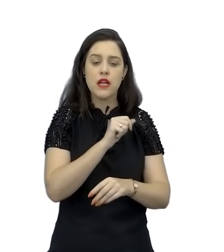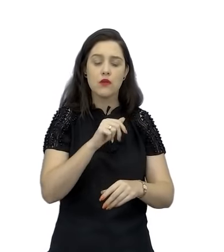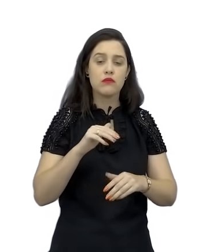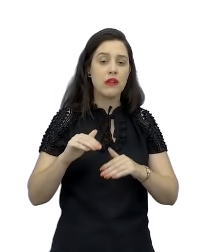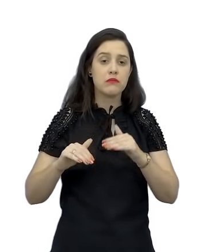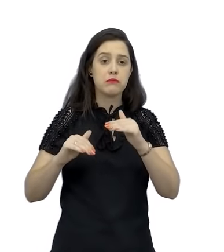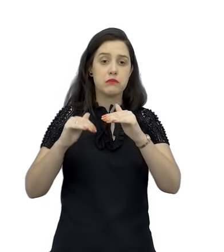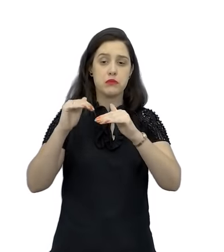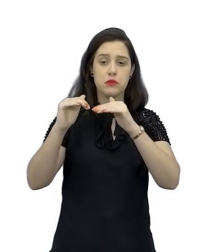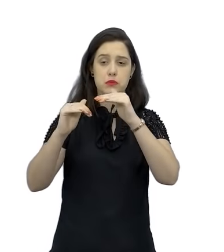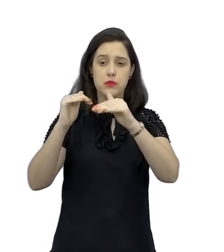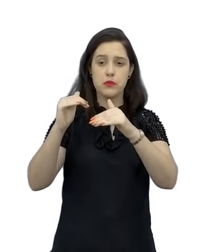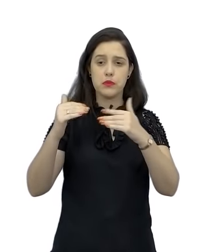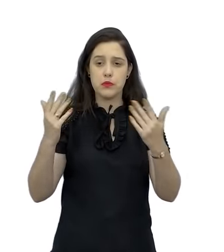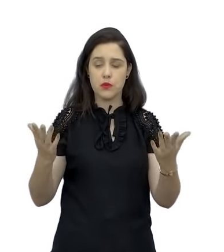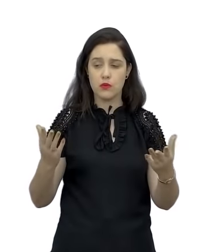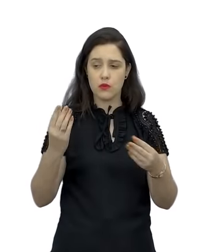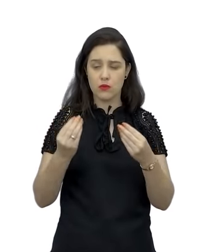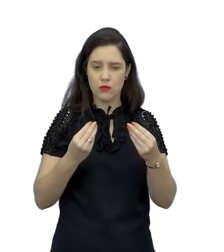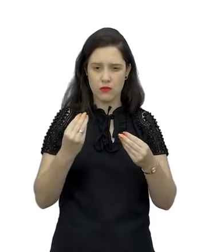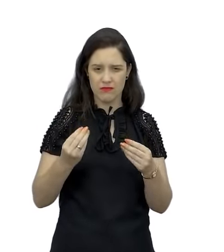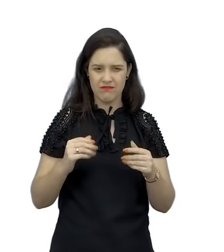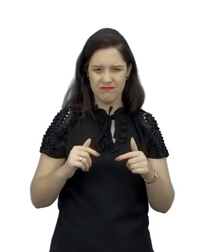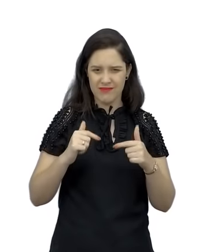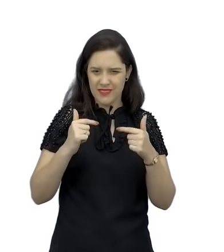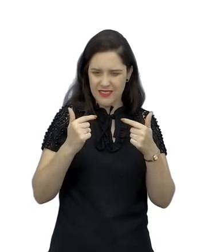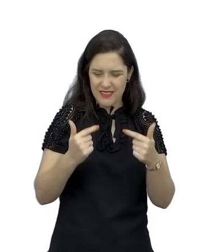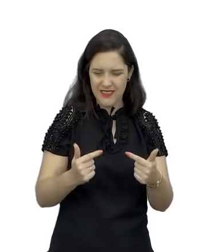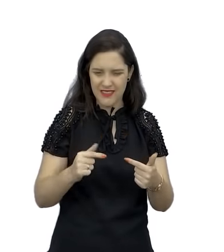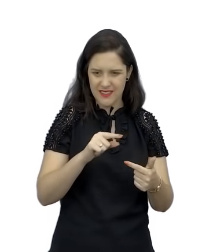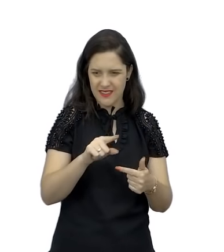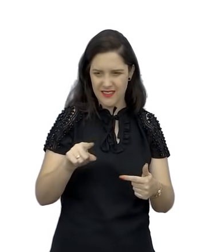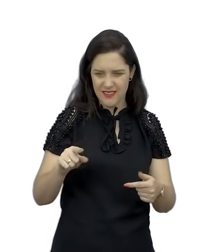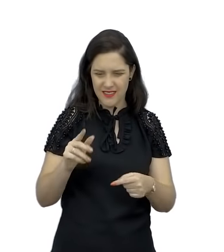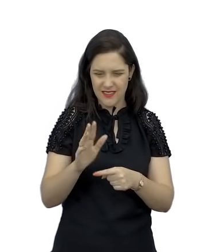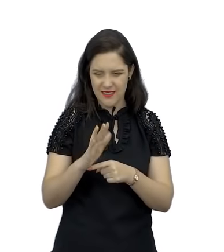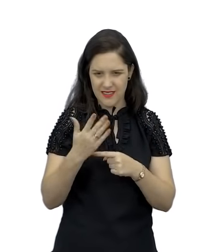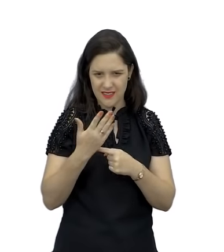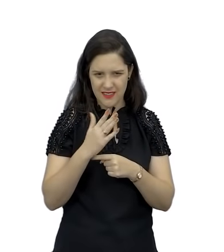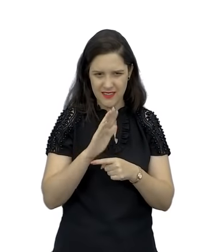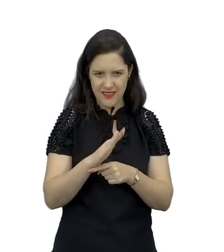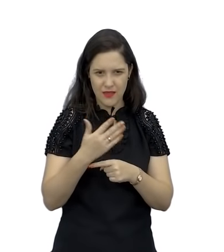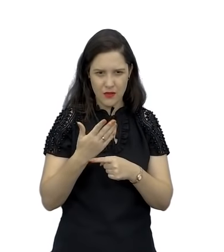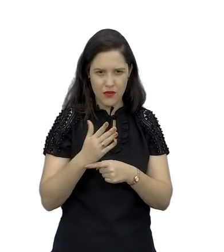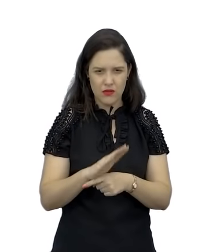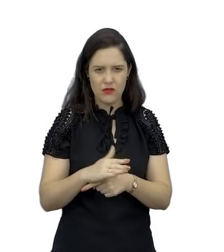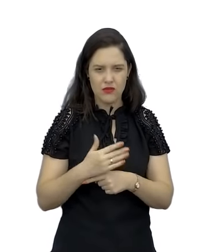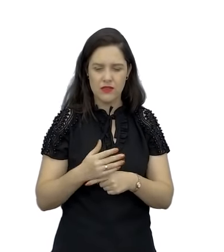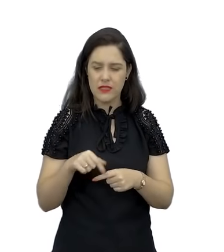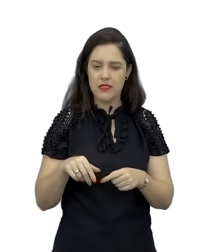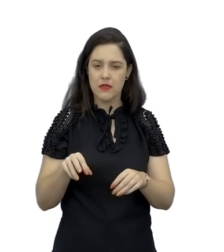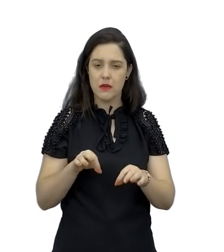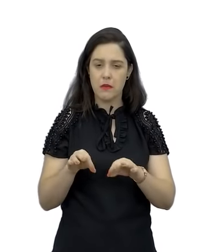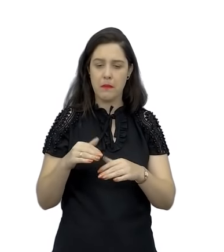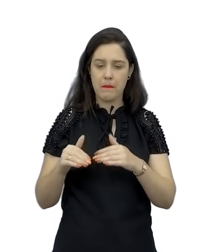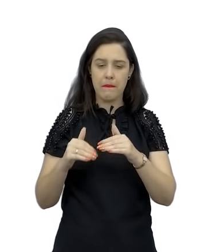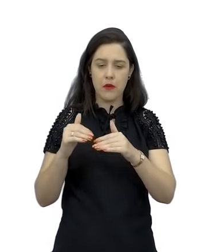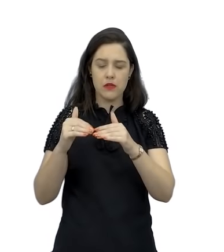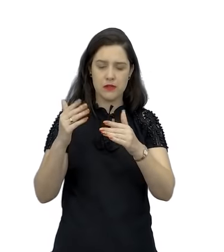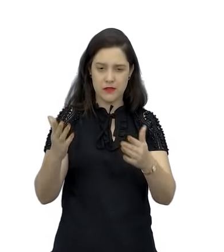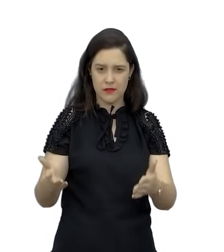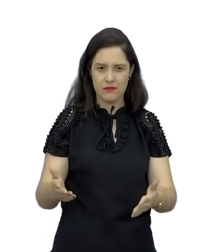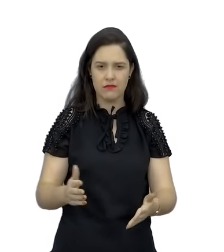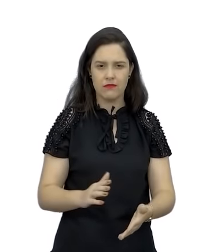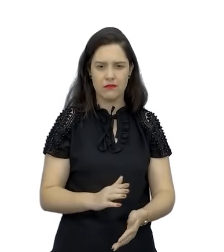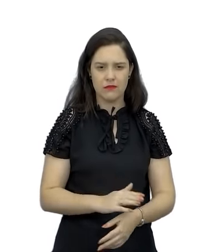o engajamento dos meninos, quanto eles vão colaborando um com o outro dentro desse processo. E aí eles vão ter que buscar